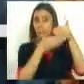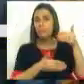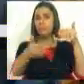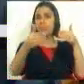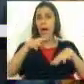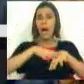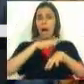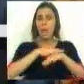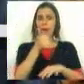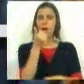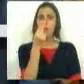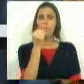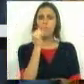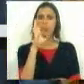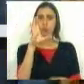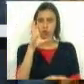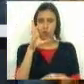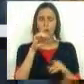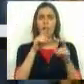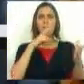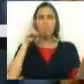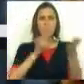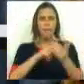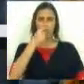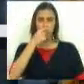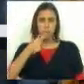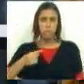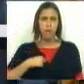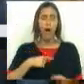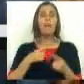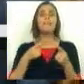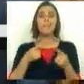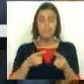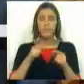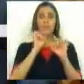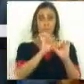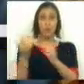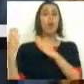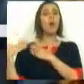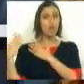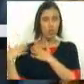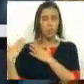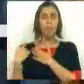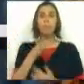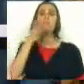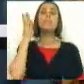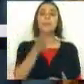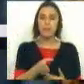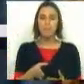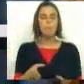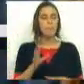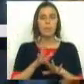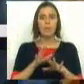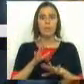pela administração Bush, ele se revelou um verdadeiro falhanço, ao ponto dos seus responsáveis terem dito que